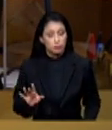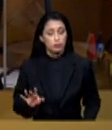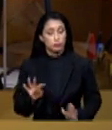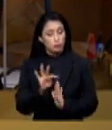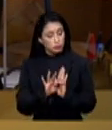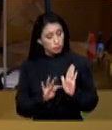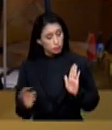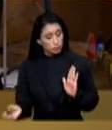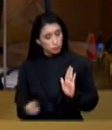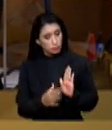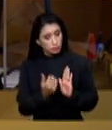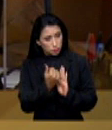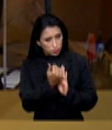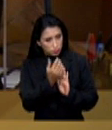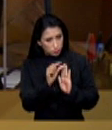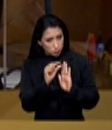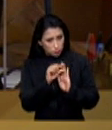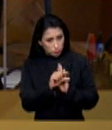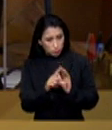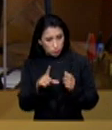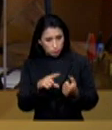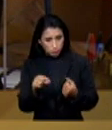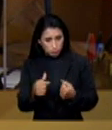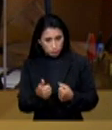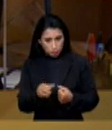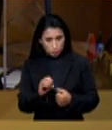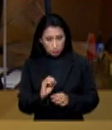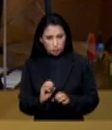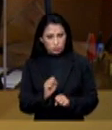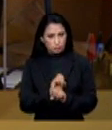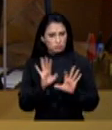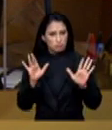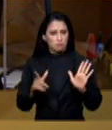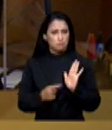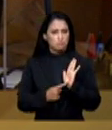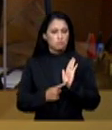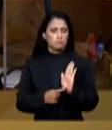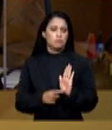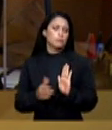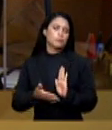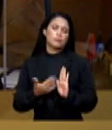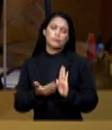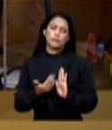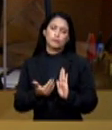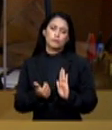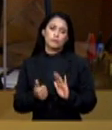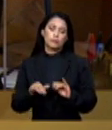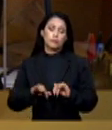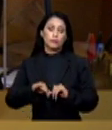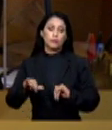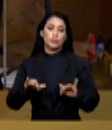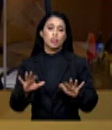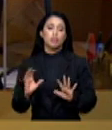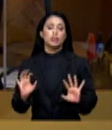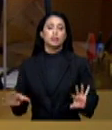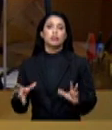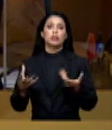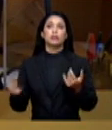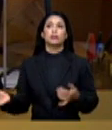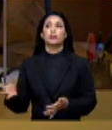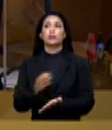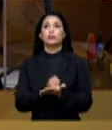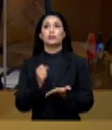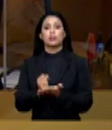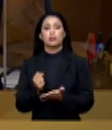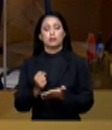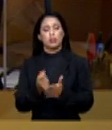nova redação do caput do artigo 10 deixa Clara no ver a intenção de suprimir a possibilidade de separar de celebração de novos